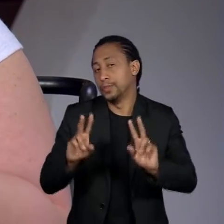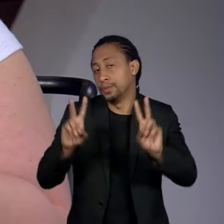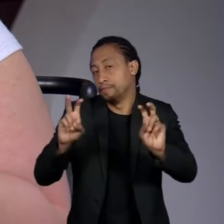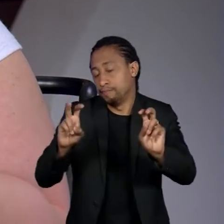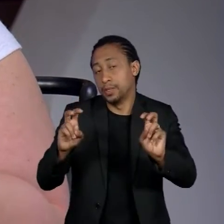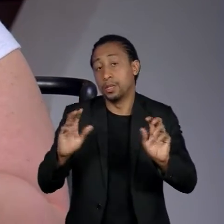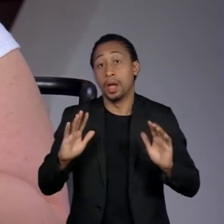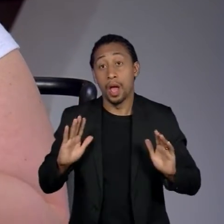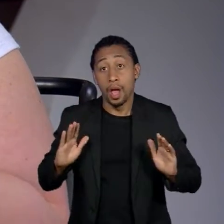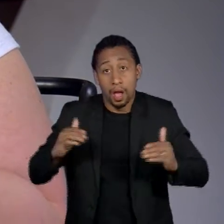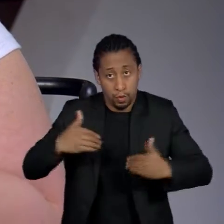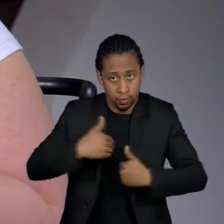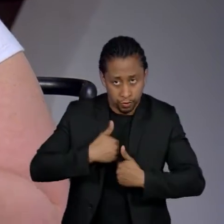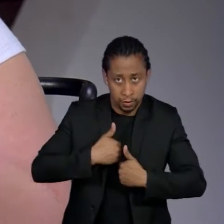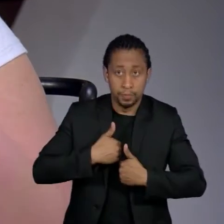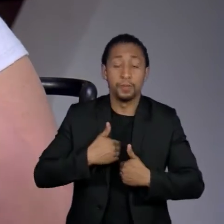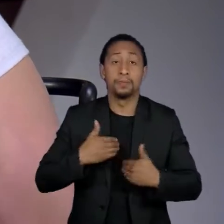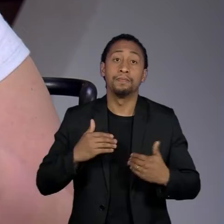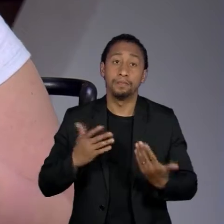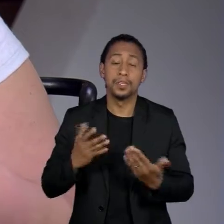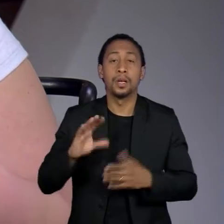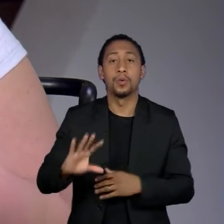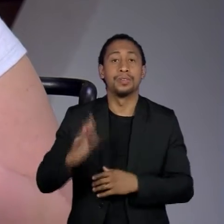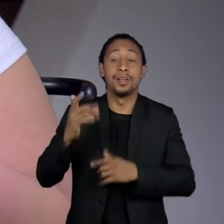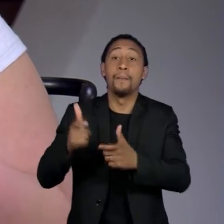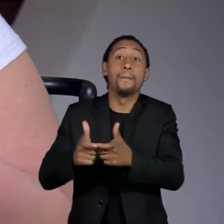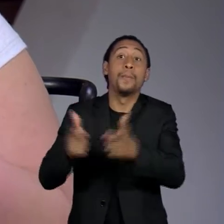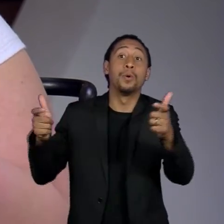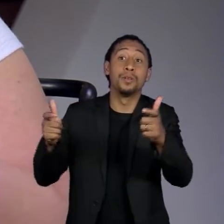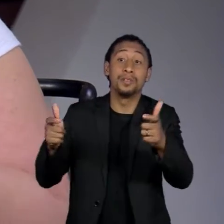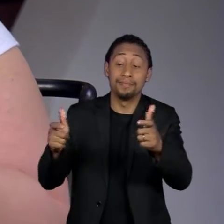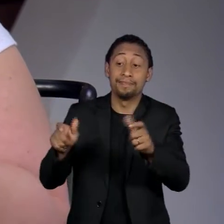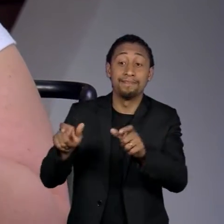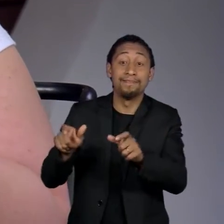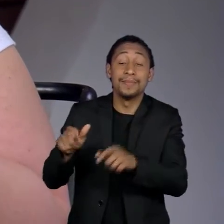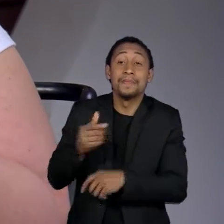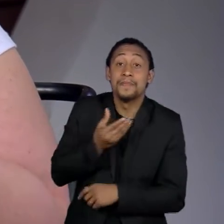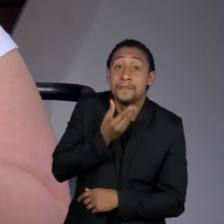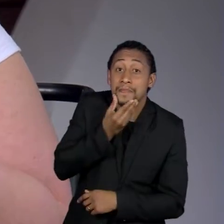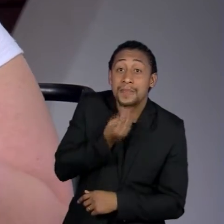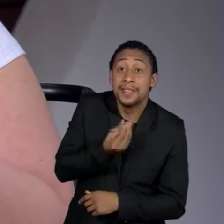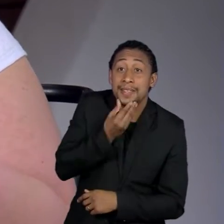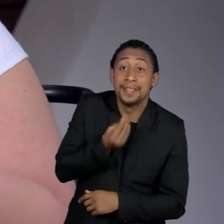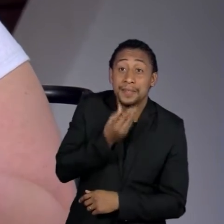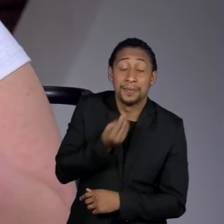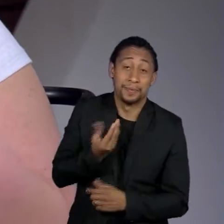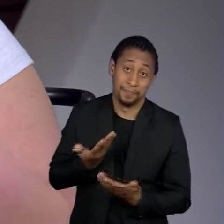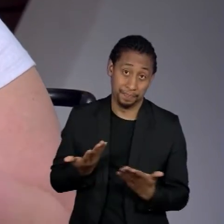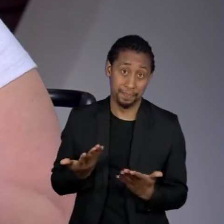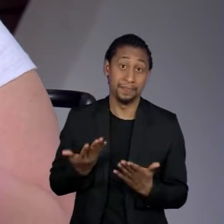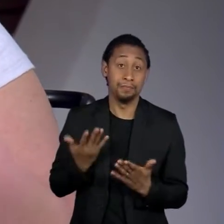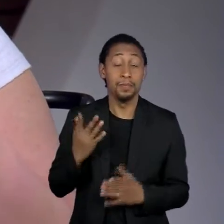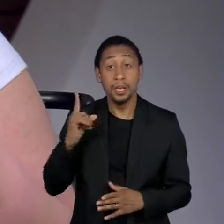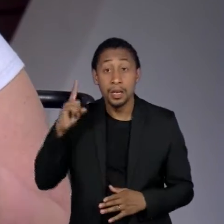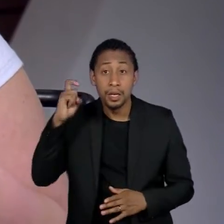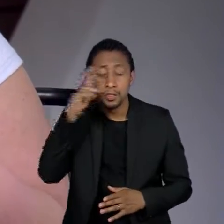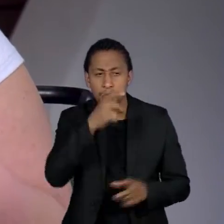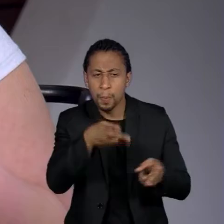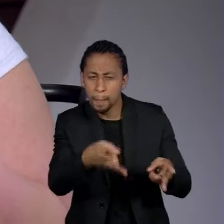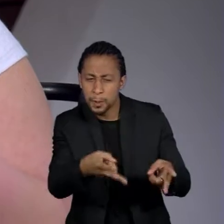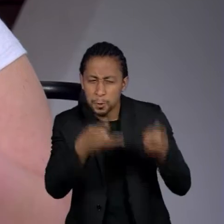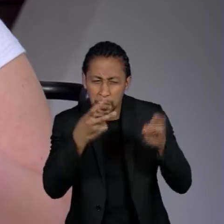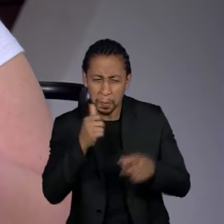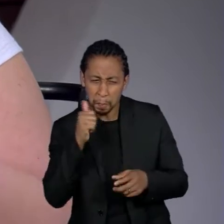muitos anos, ele foi enviesado para meninos. Porque tinha-se muita dificuldade em fazer o diagnóstico em